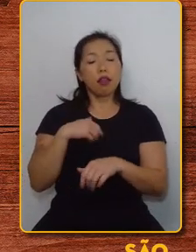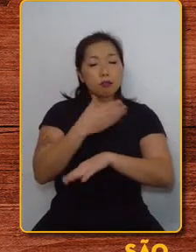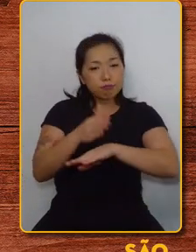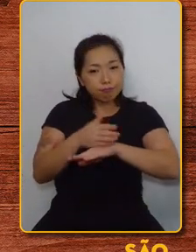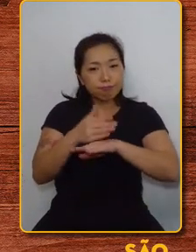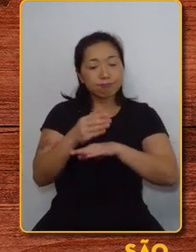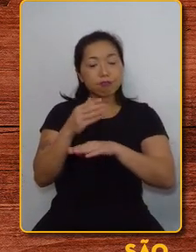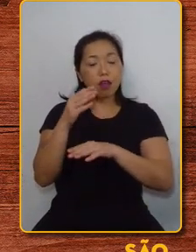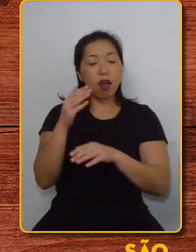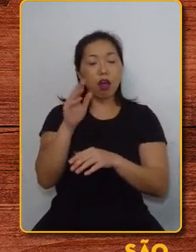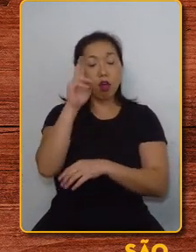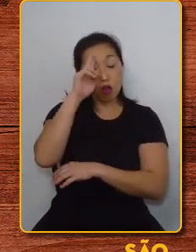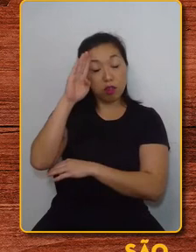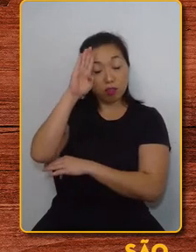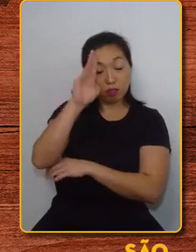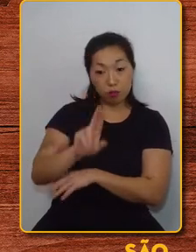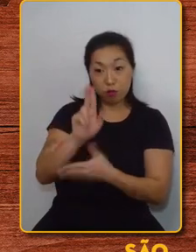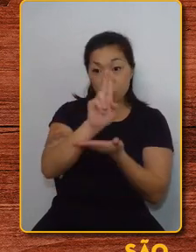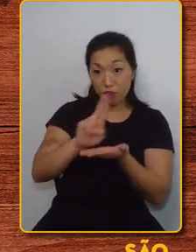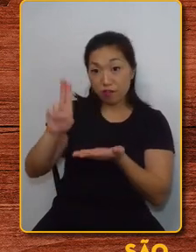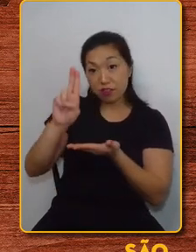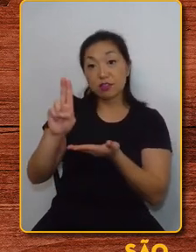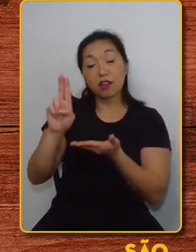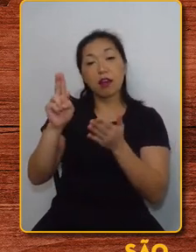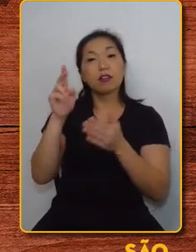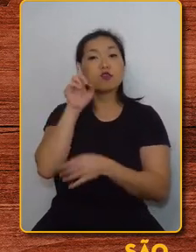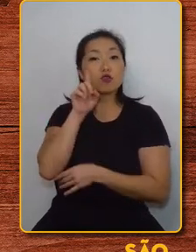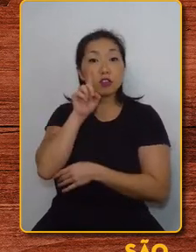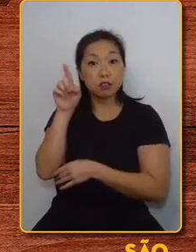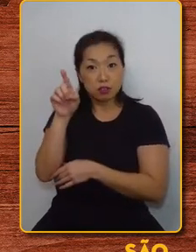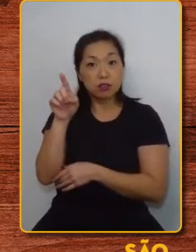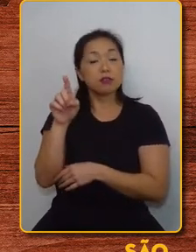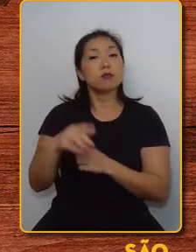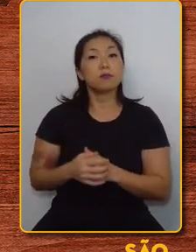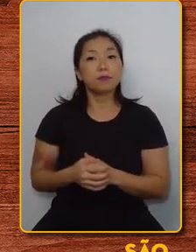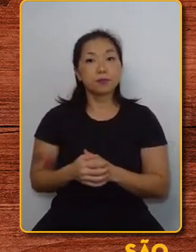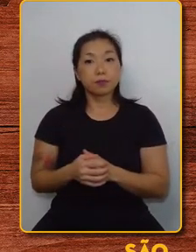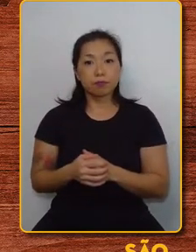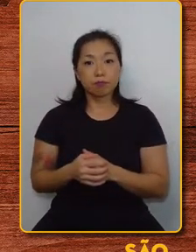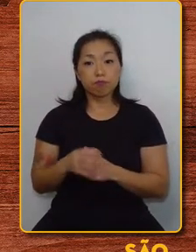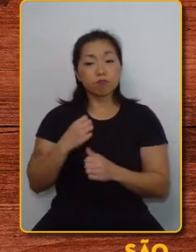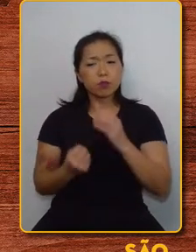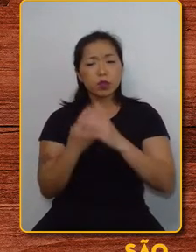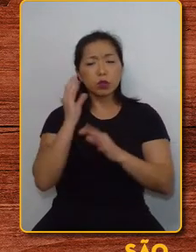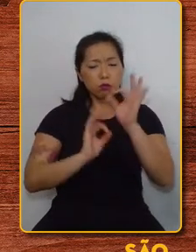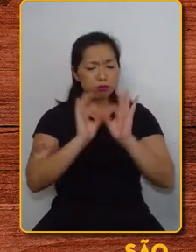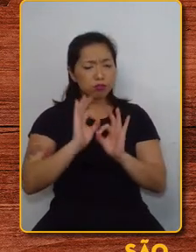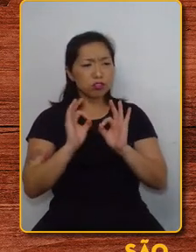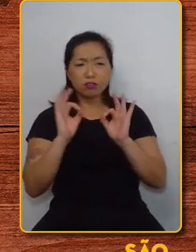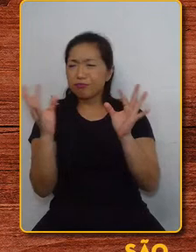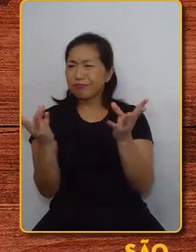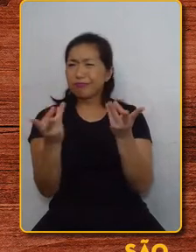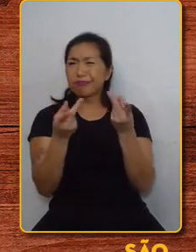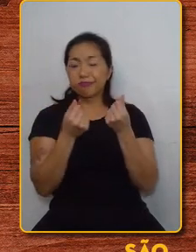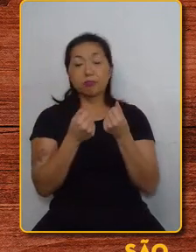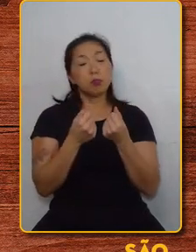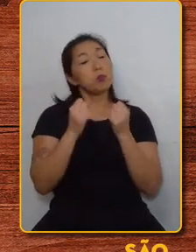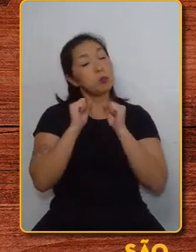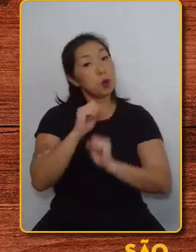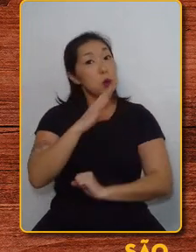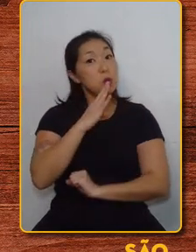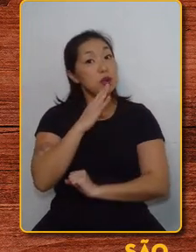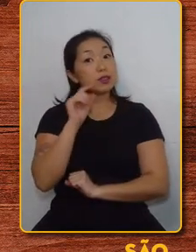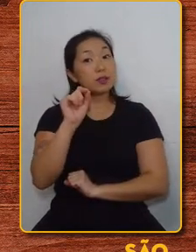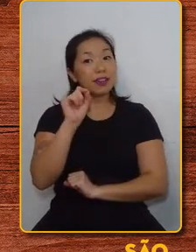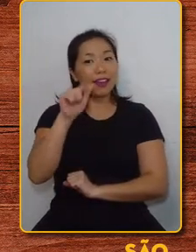lá hábitos alimentares e a questão da fome no Brasil. Ela criou um projeto incrível, conheçam, que é o Quebrada